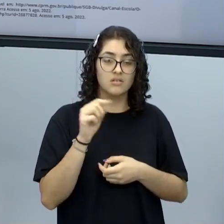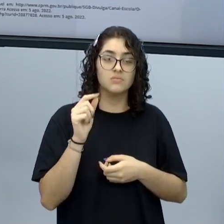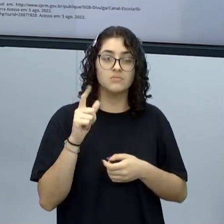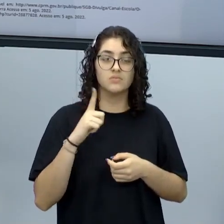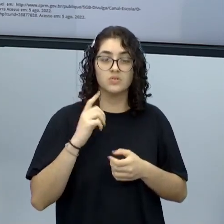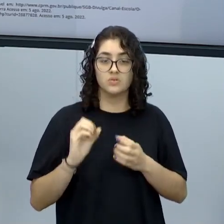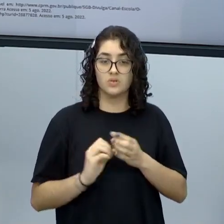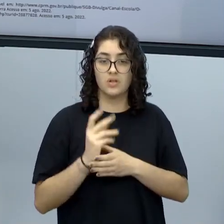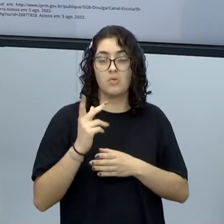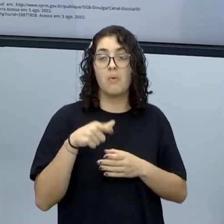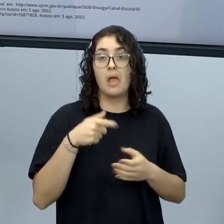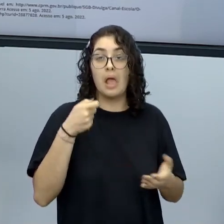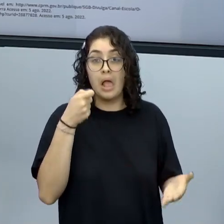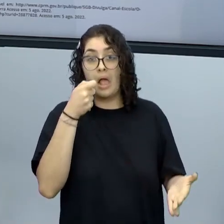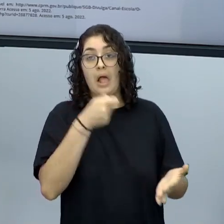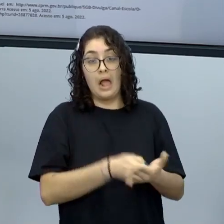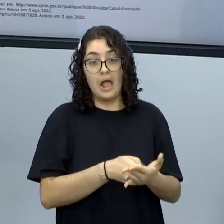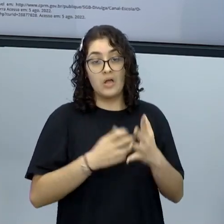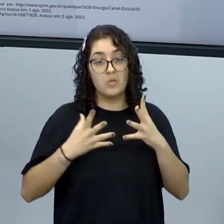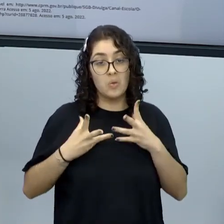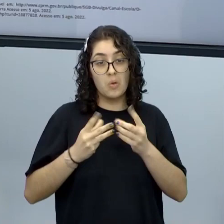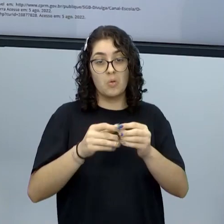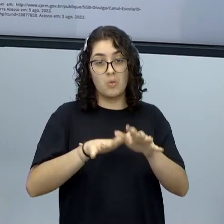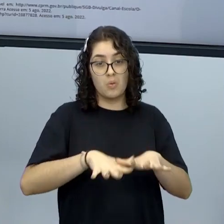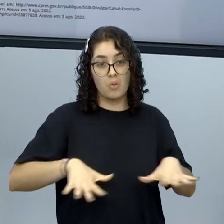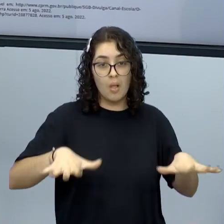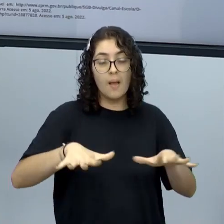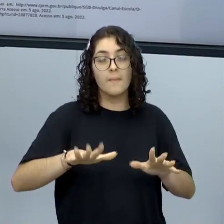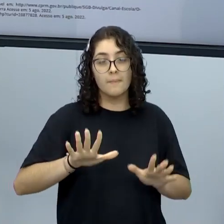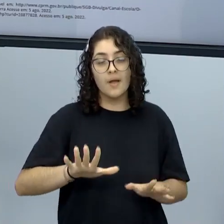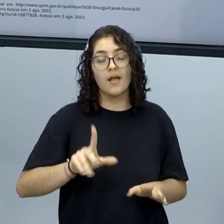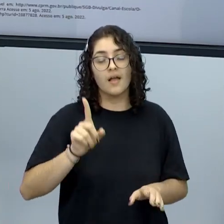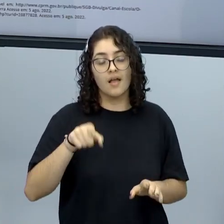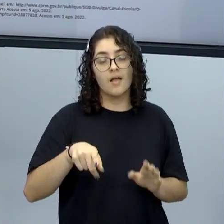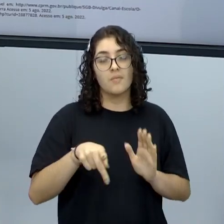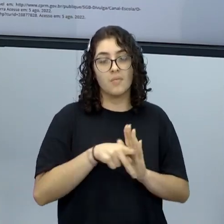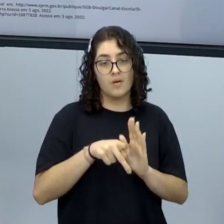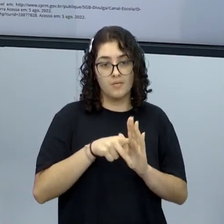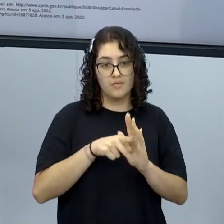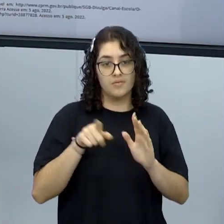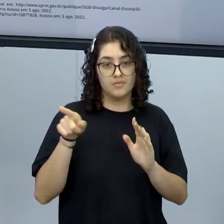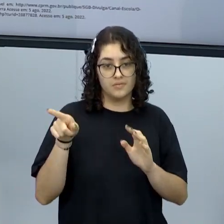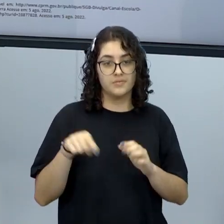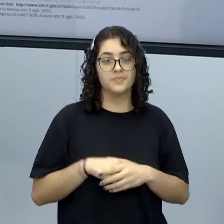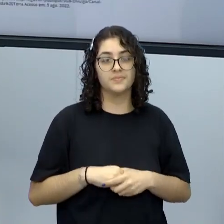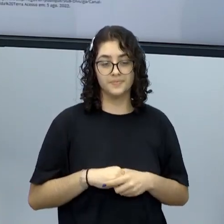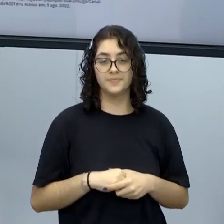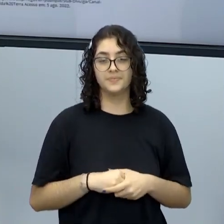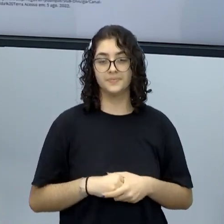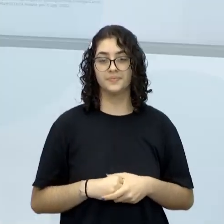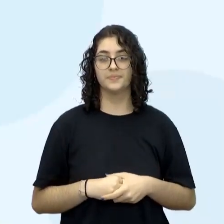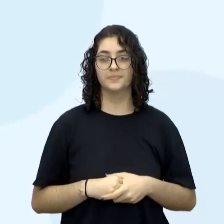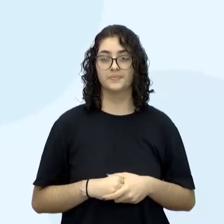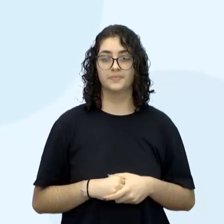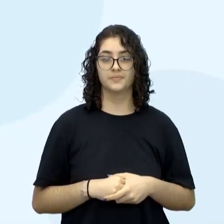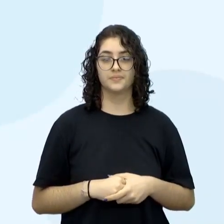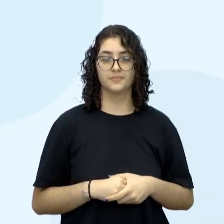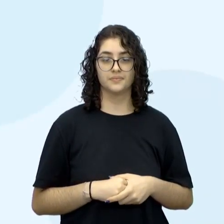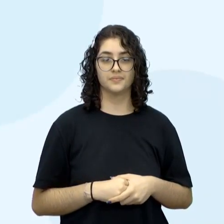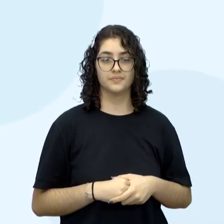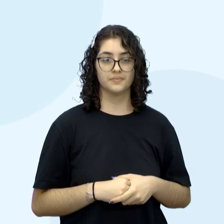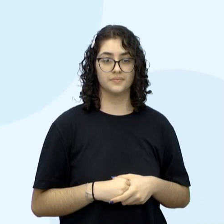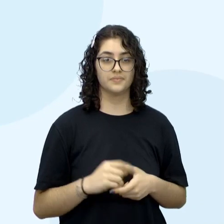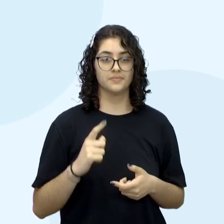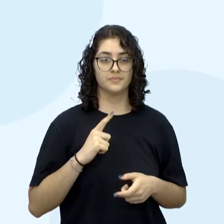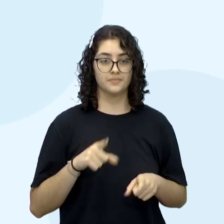ravina. Não é uma obrigatoriedade, tá? Que todo lugar vai gerar ravina, mas ela é um processo de erosão pluvial, tá? A gente também,